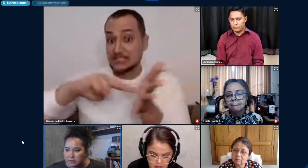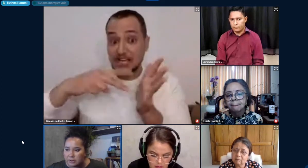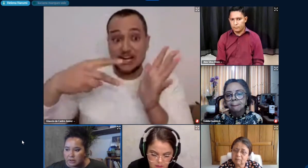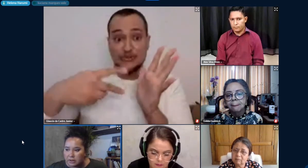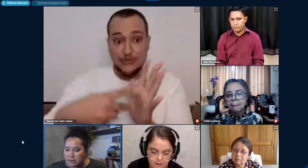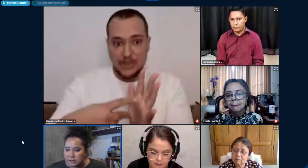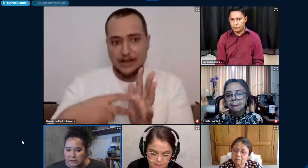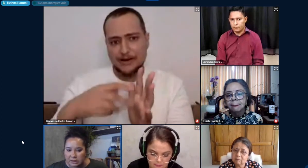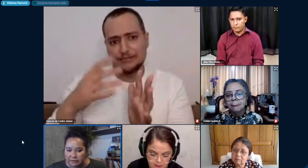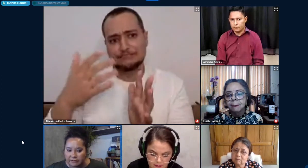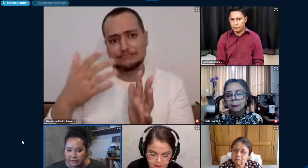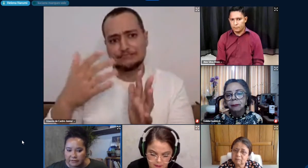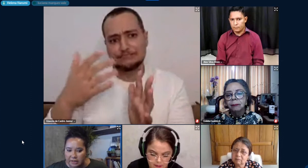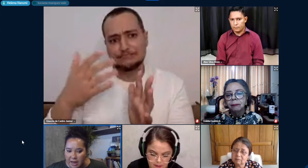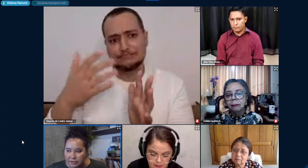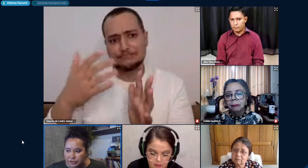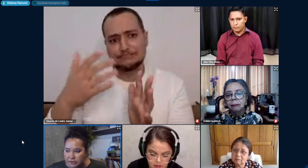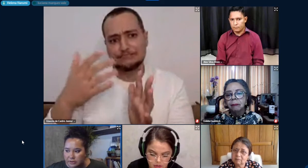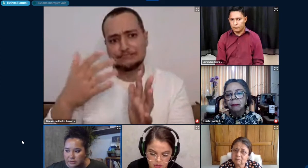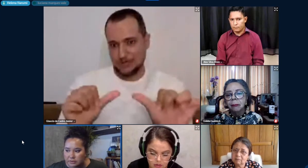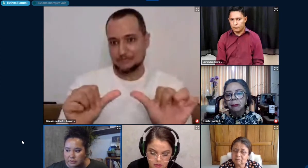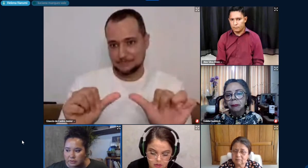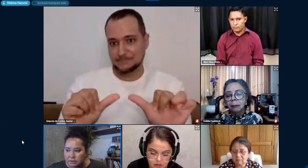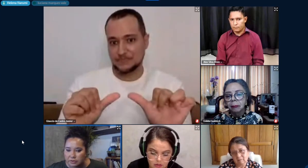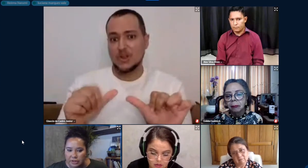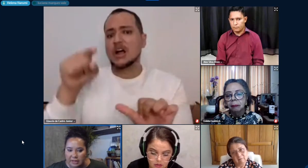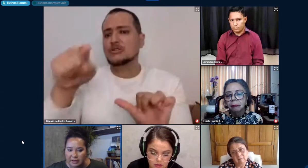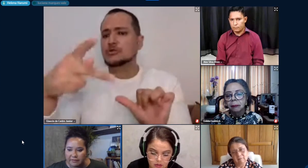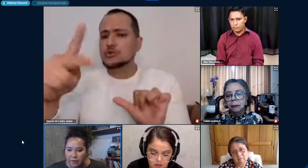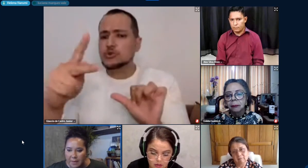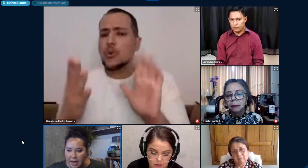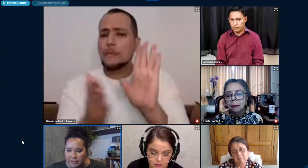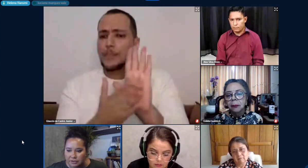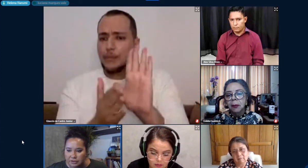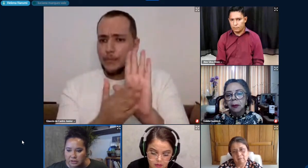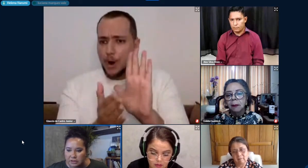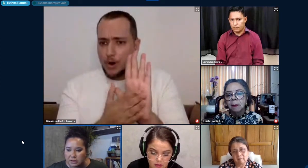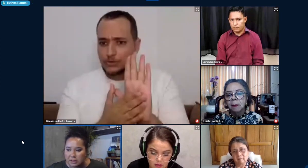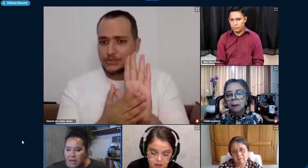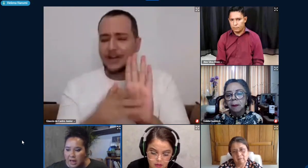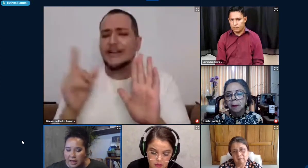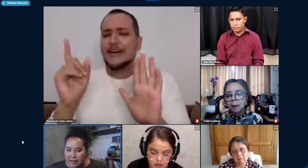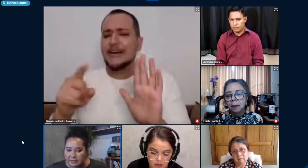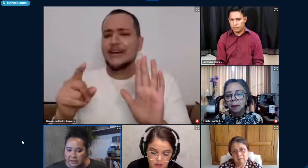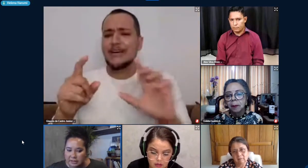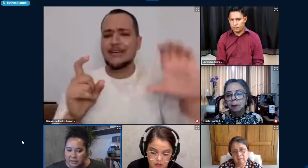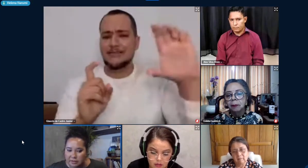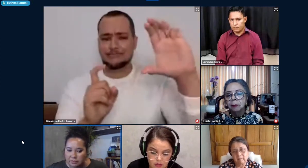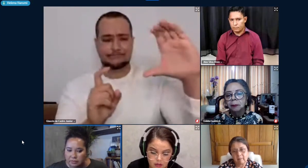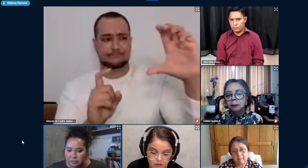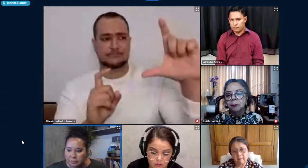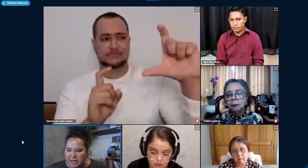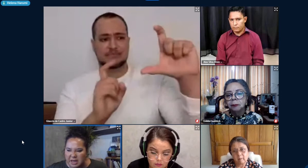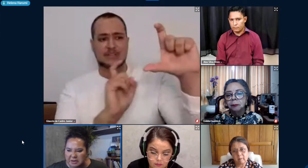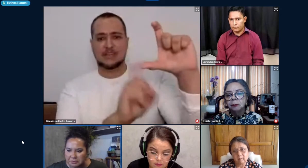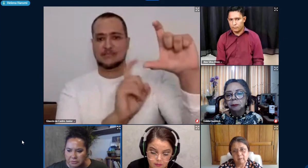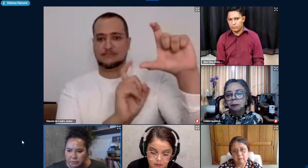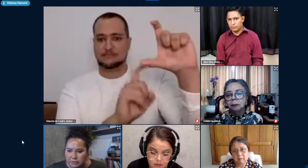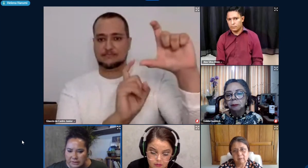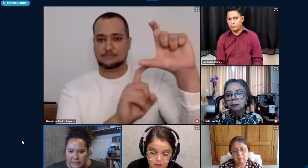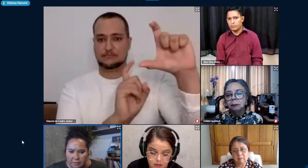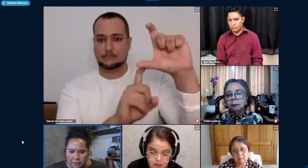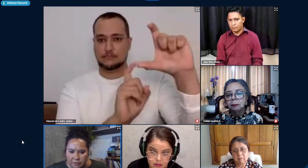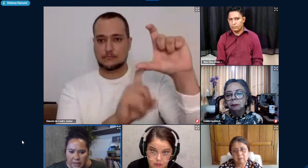grego e significa imagem. Já na informática, seria um